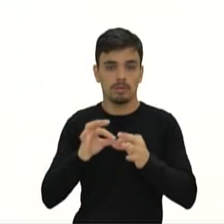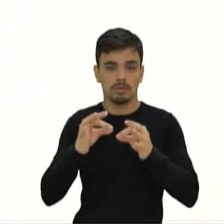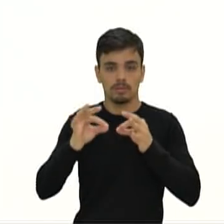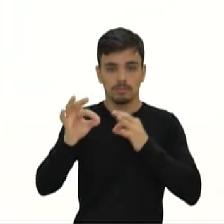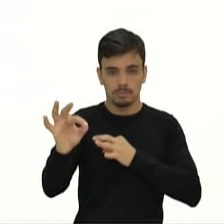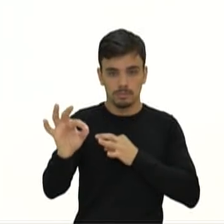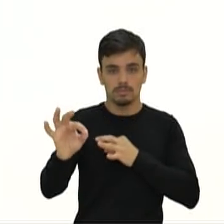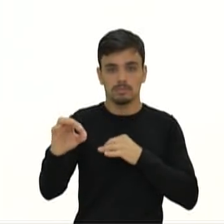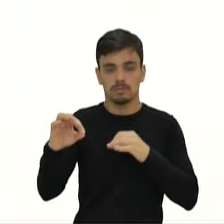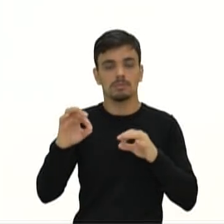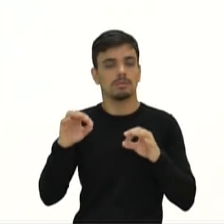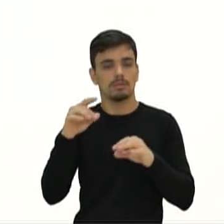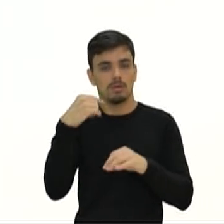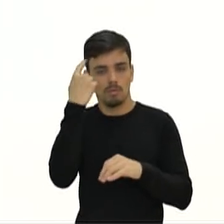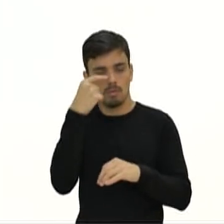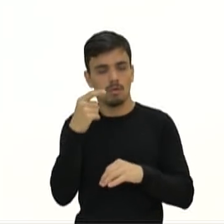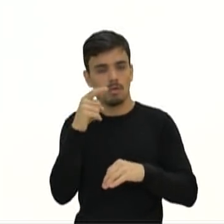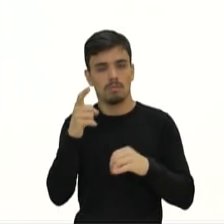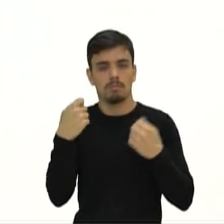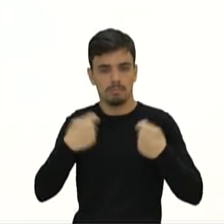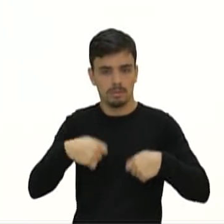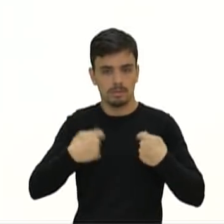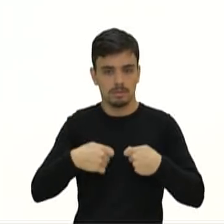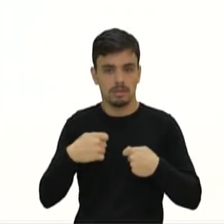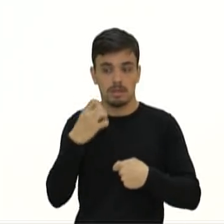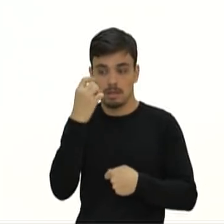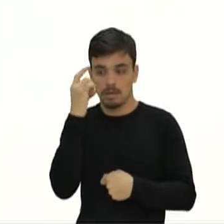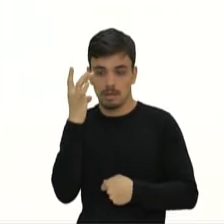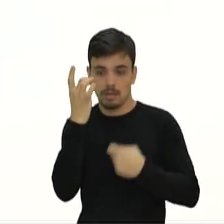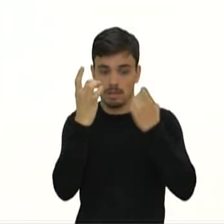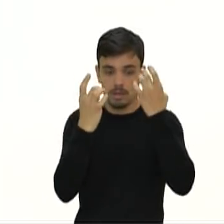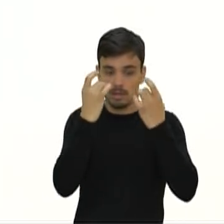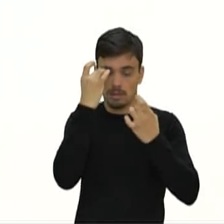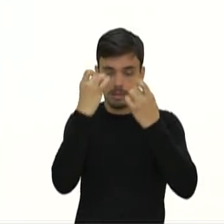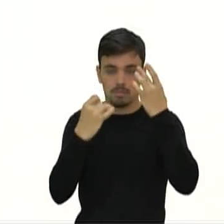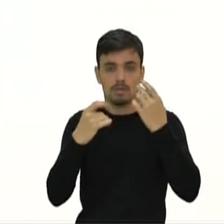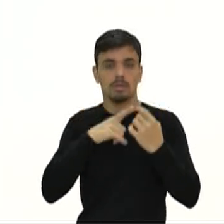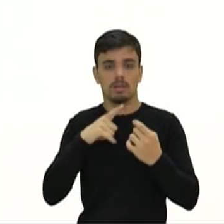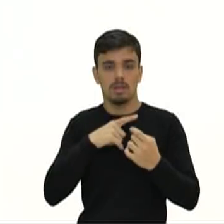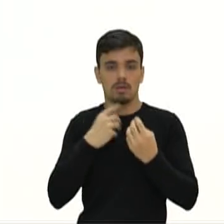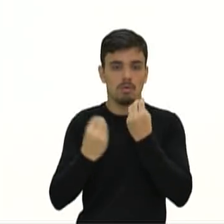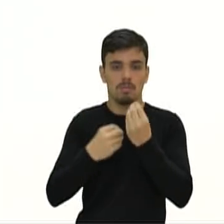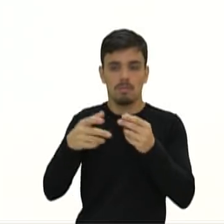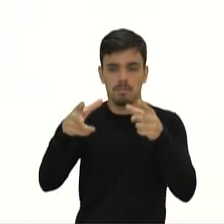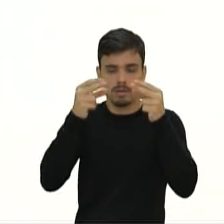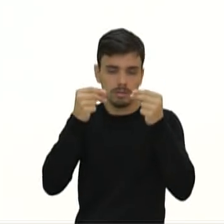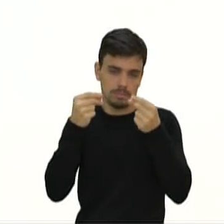olhos é necessária. Cada olho recebe a imagem em uma profundidade diferente. Então,